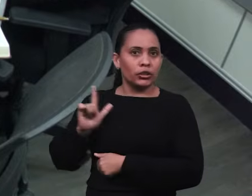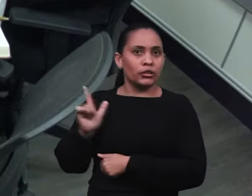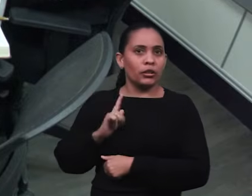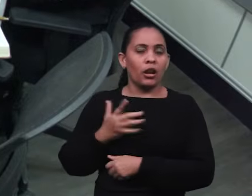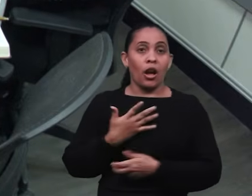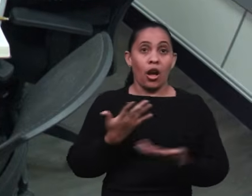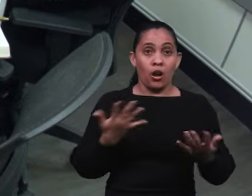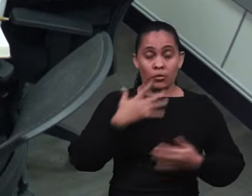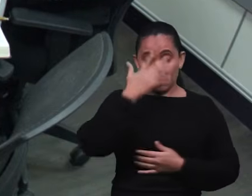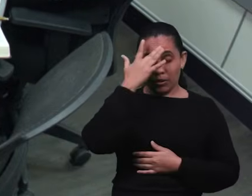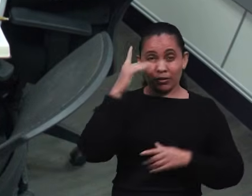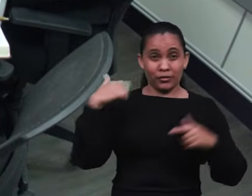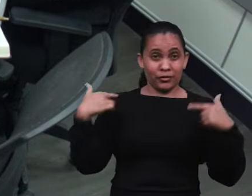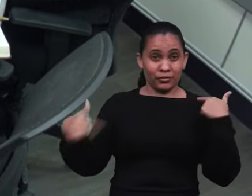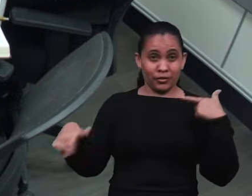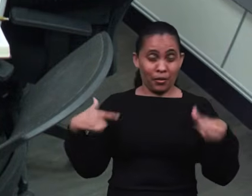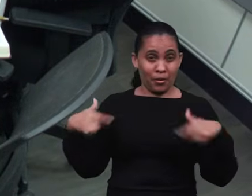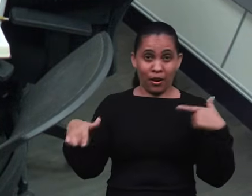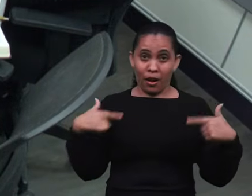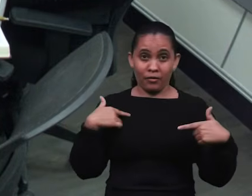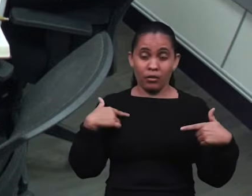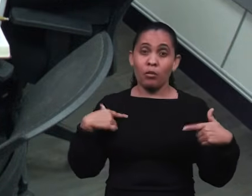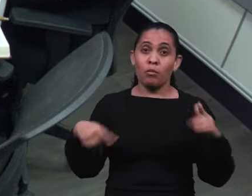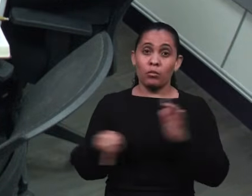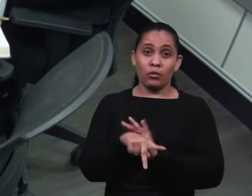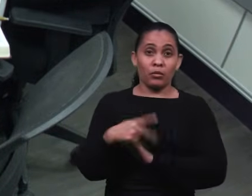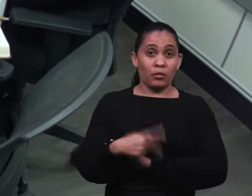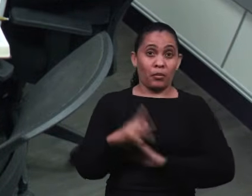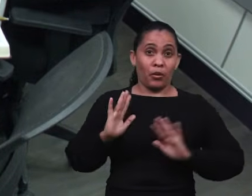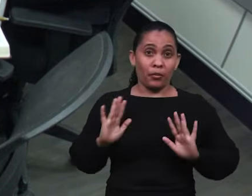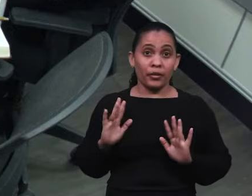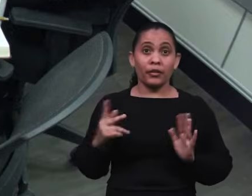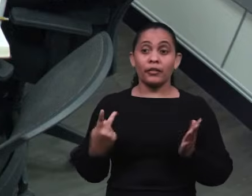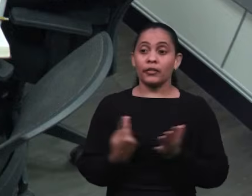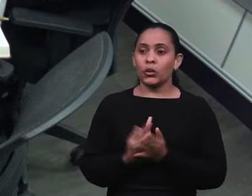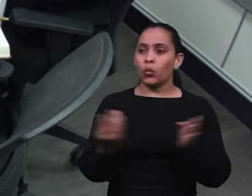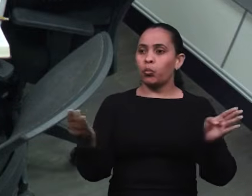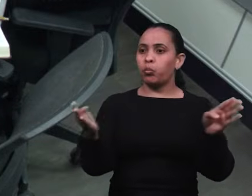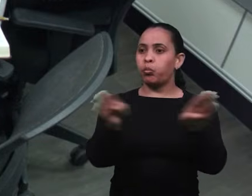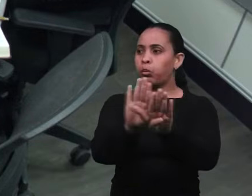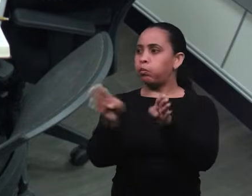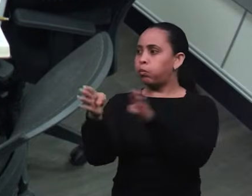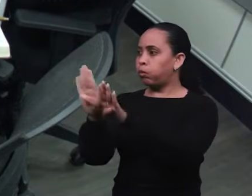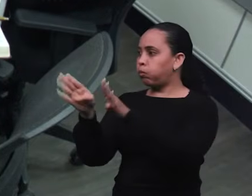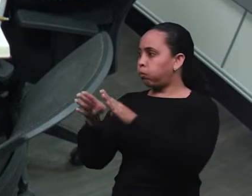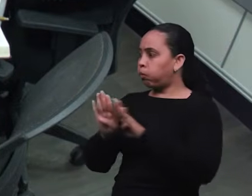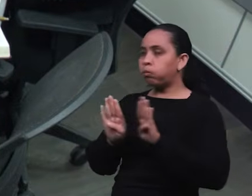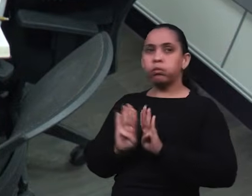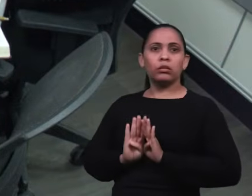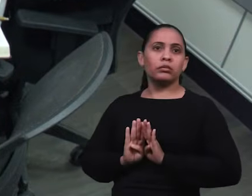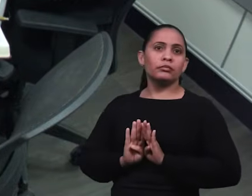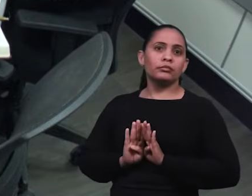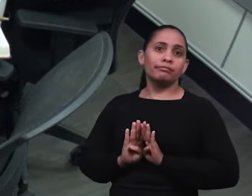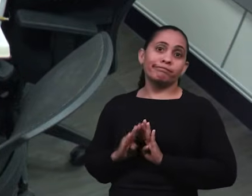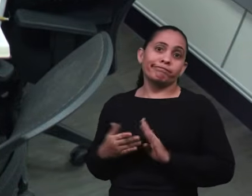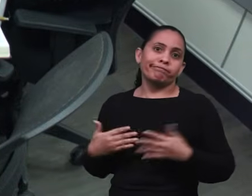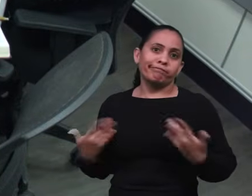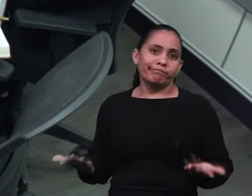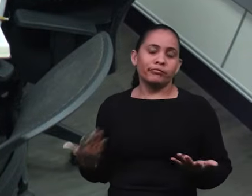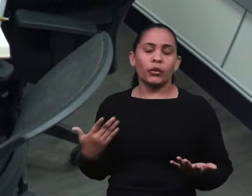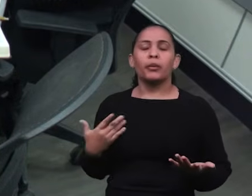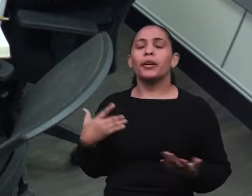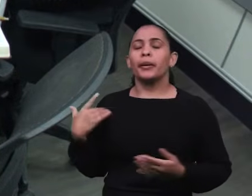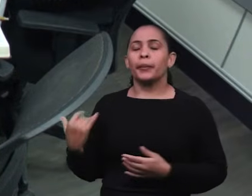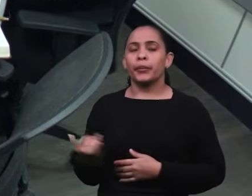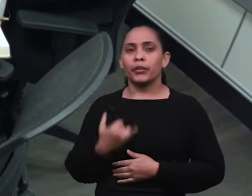exemplo, autônomos que viviam do dia a dia, de vender no dia, quando fechou tudo, como é que faz? Então é importante você ter